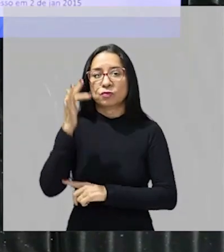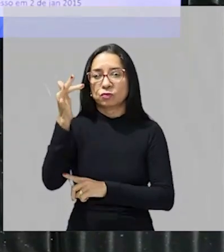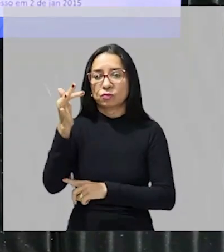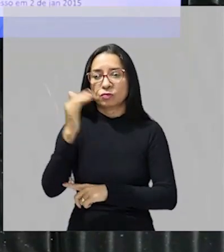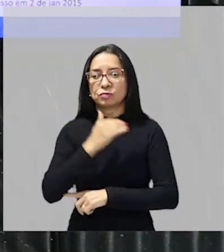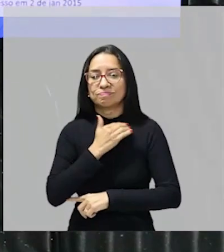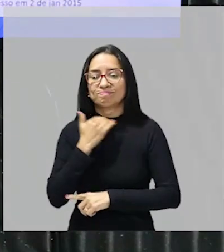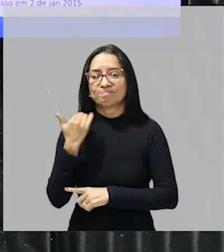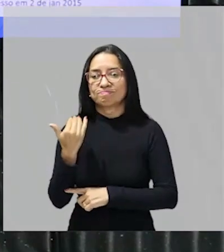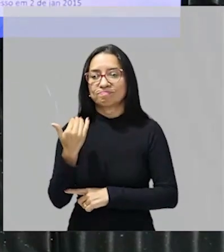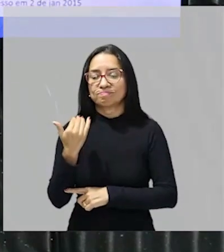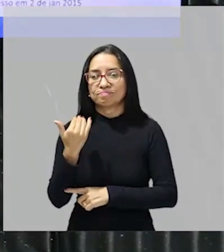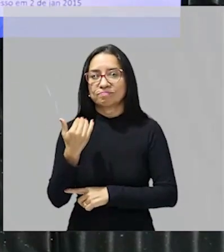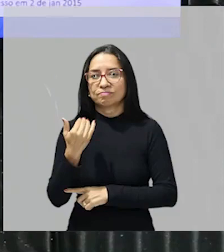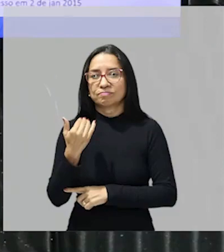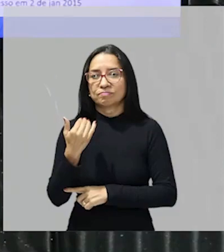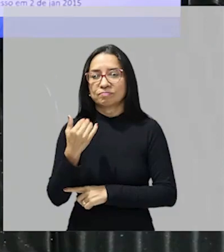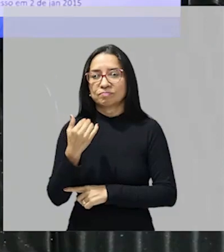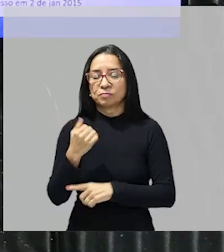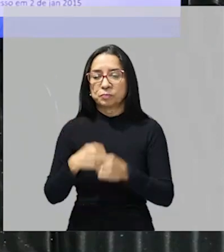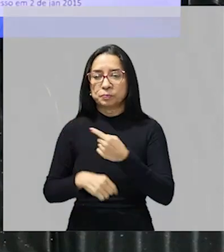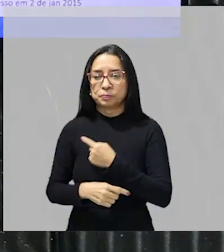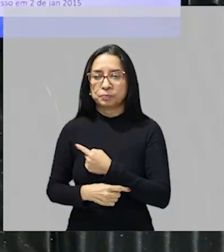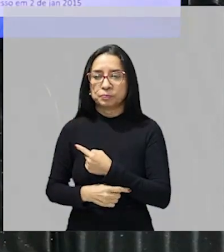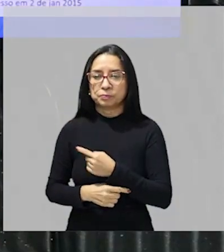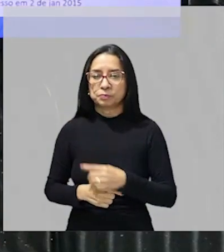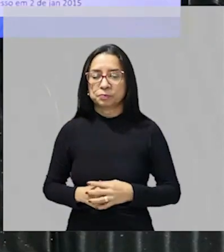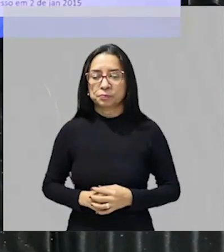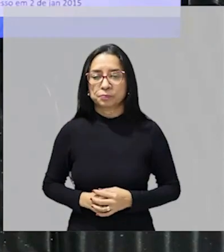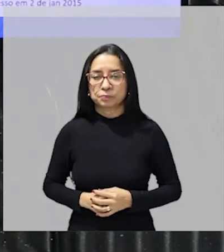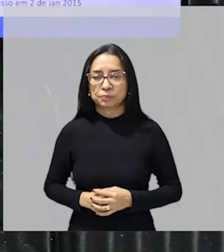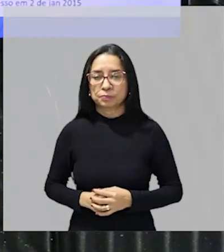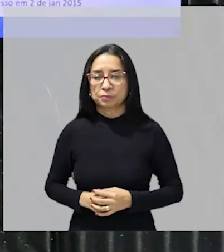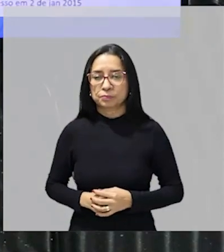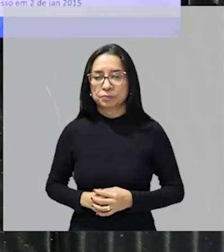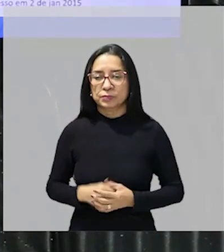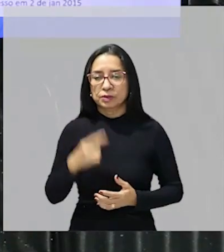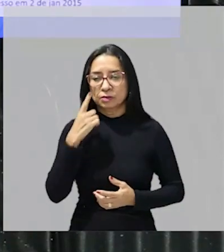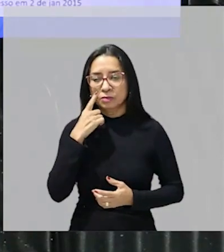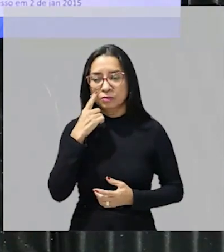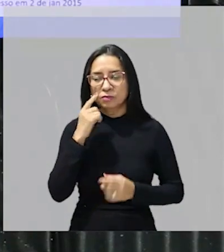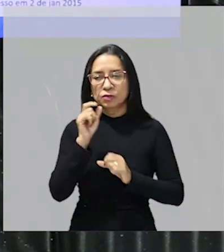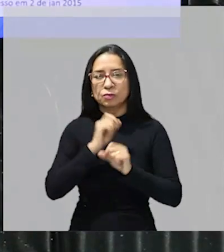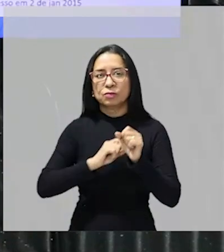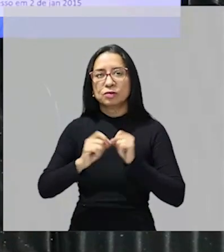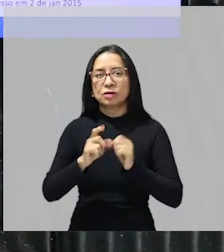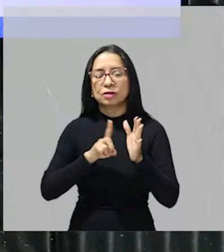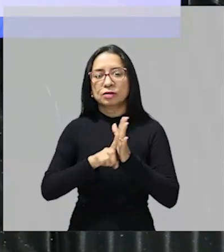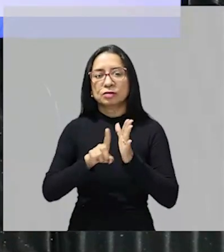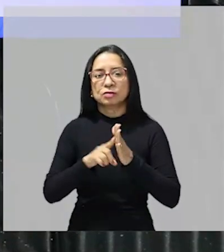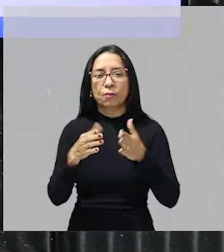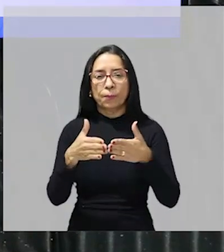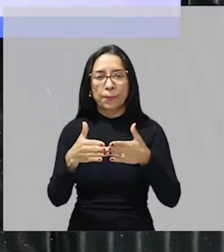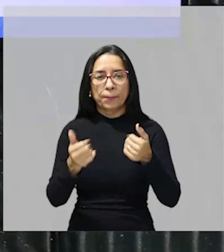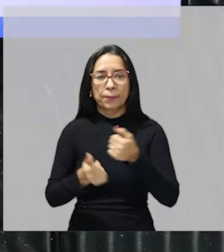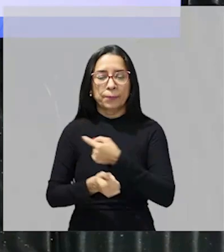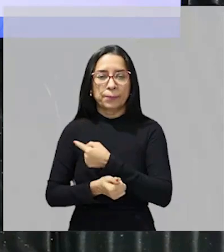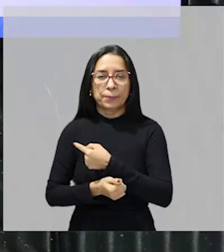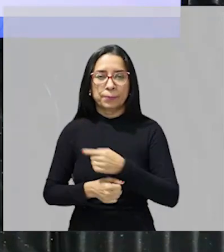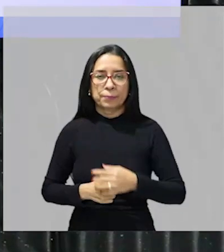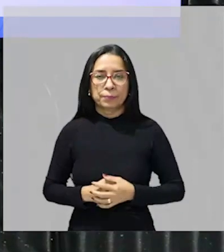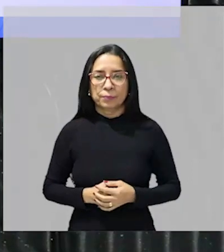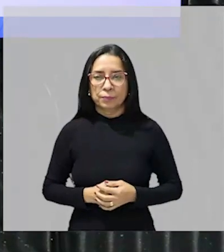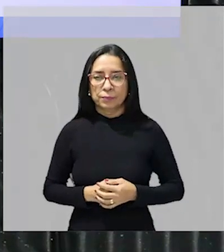um agouro, né? A minha avó usava muito esse termo, tá? Então, vamos ver o que é que a questão nos pede.